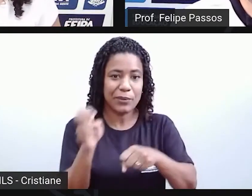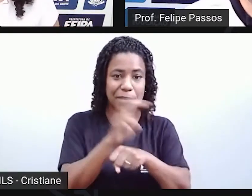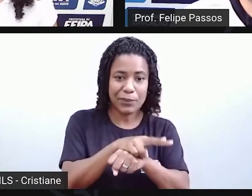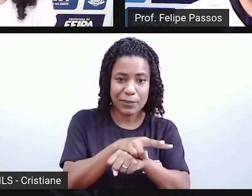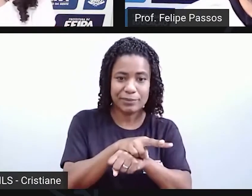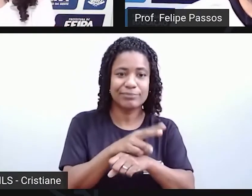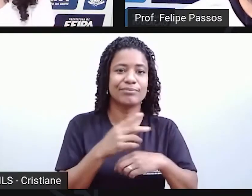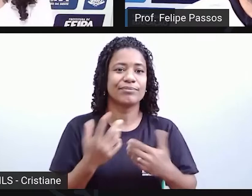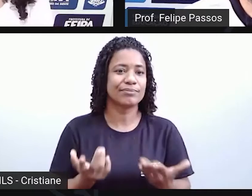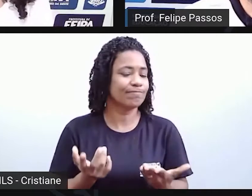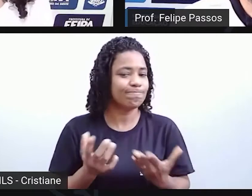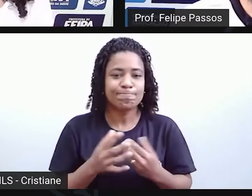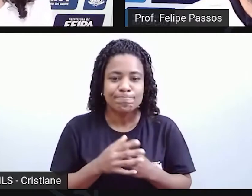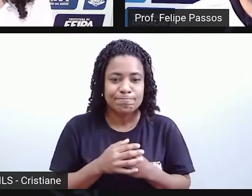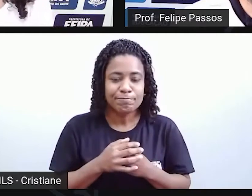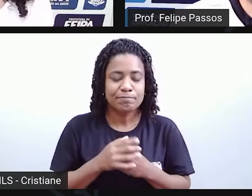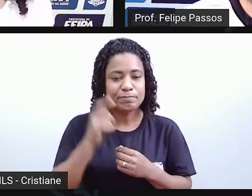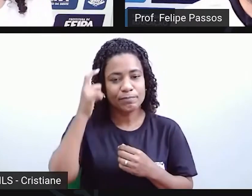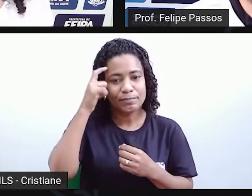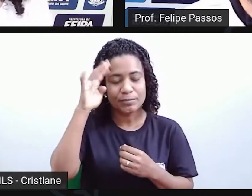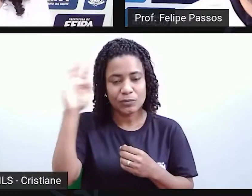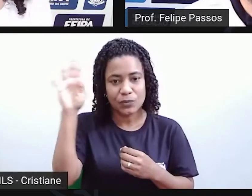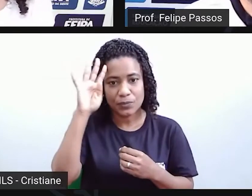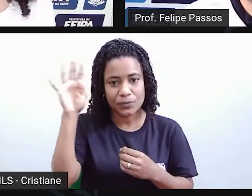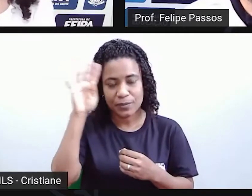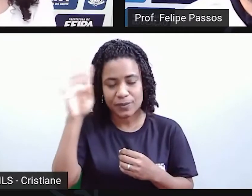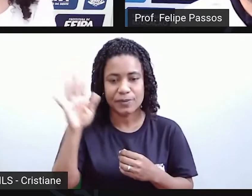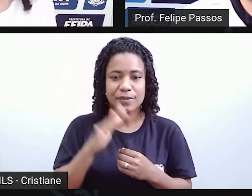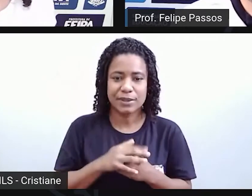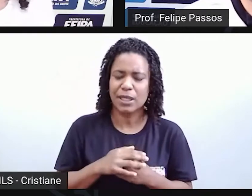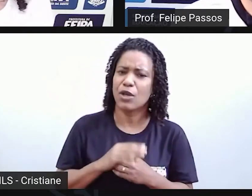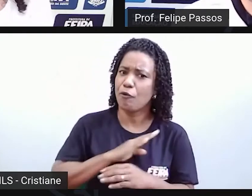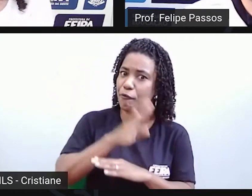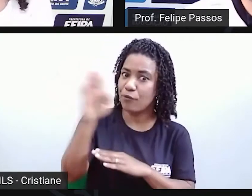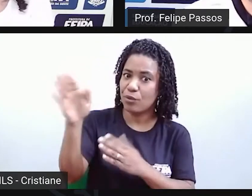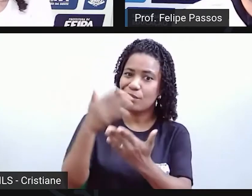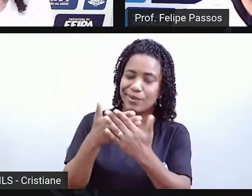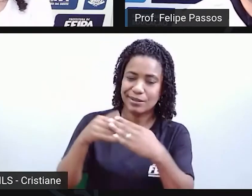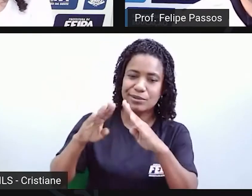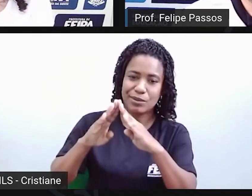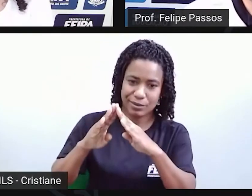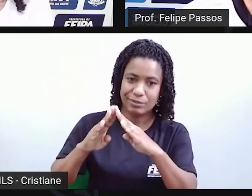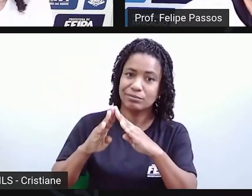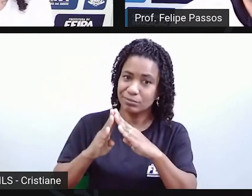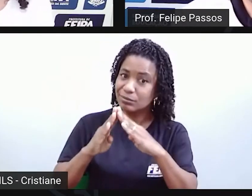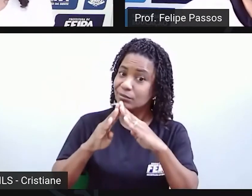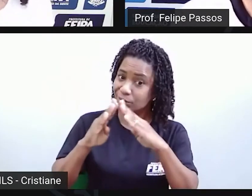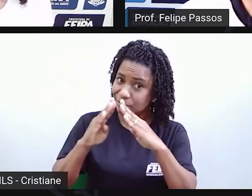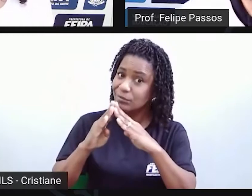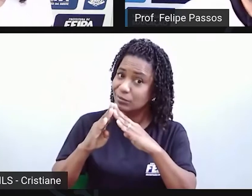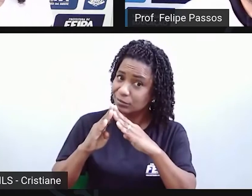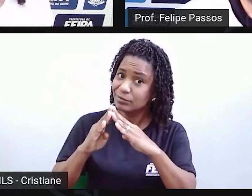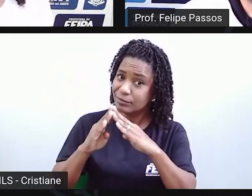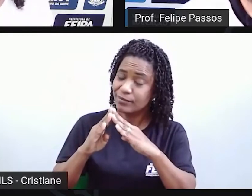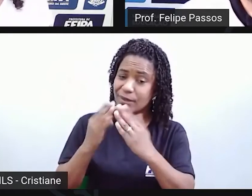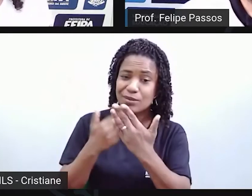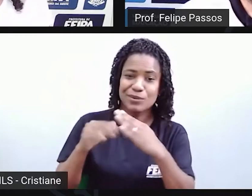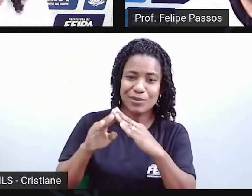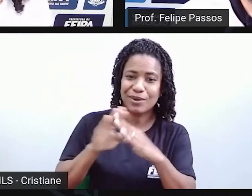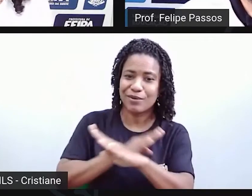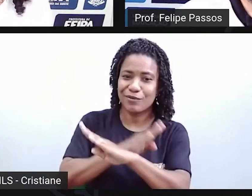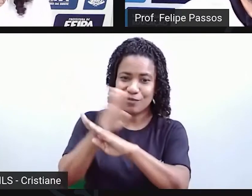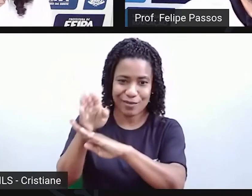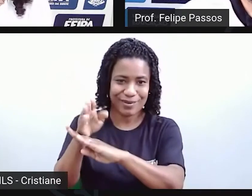chegar num lugar X, na escola? Porque a escola é um lugar onde a gente está começando as nossas